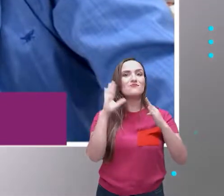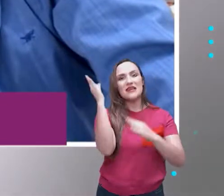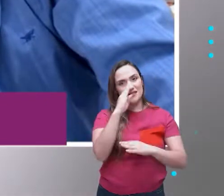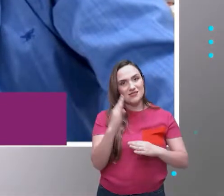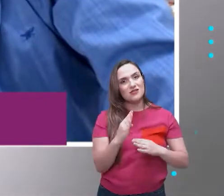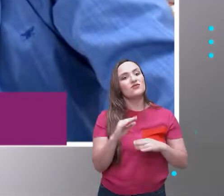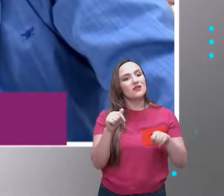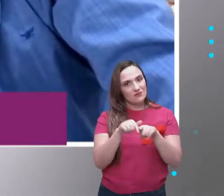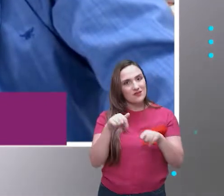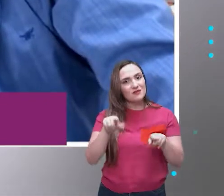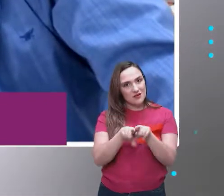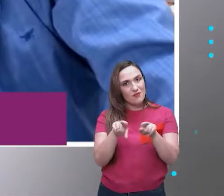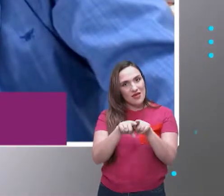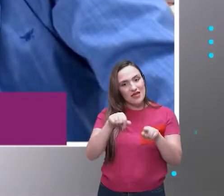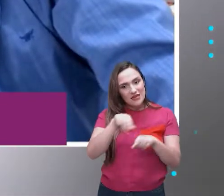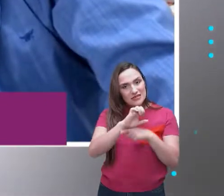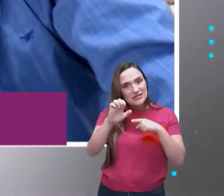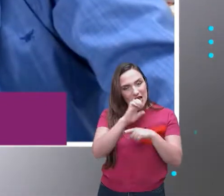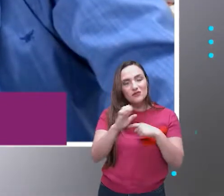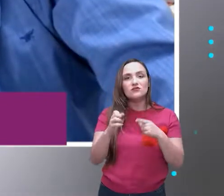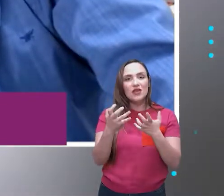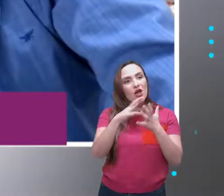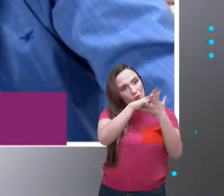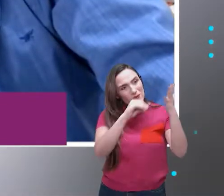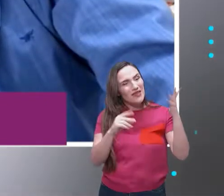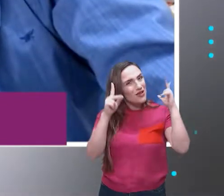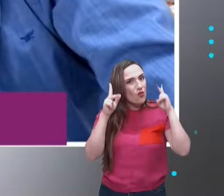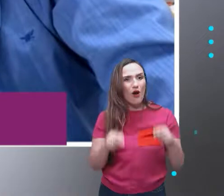está protagonizando, né, junto ao governo do Estado,